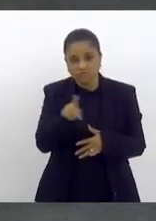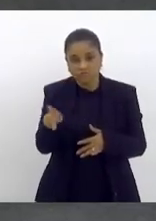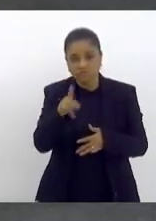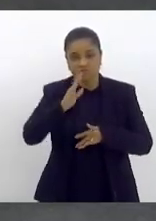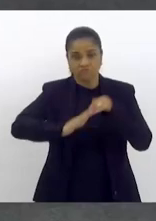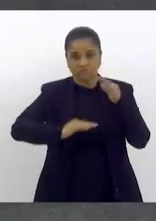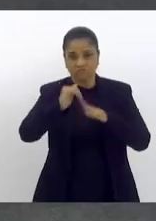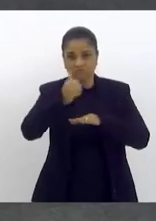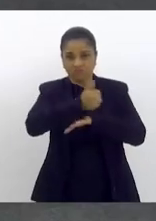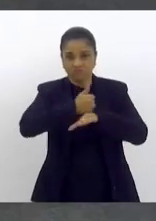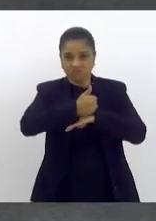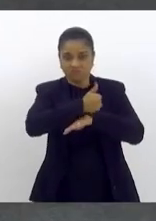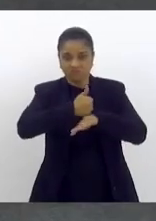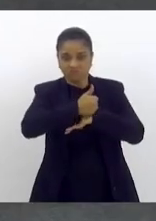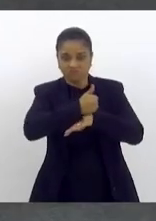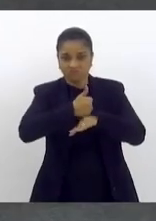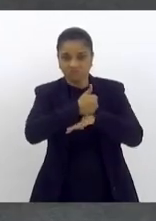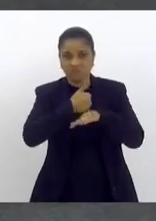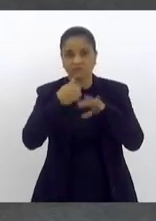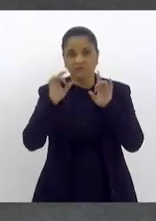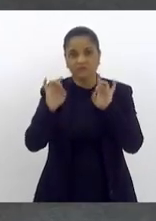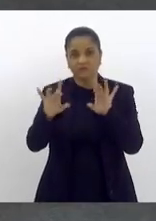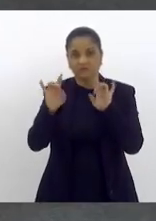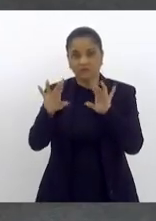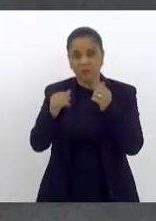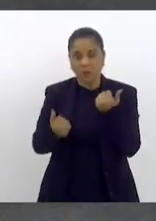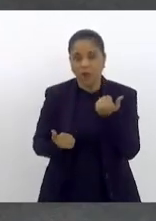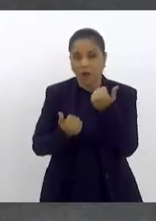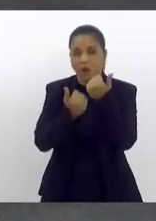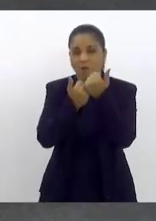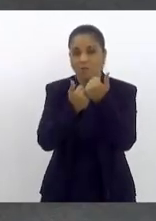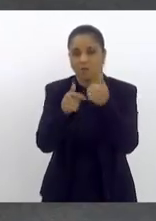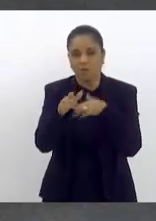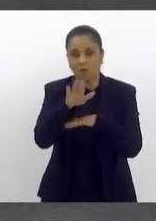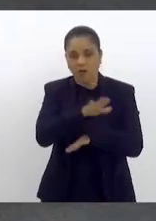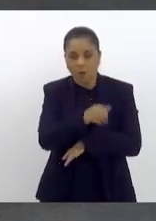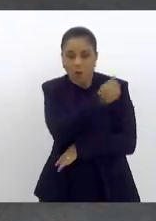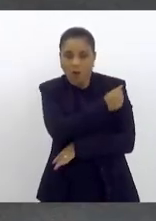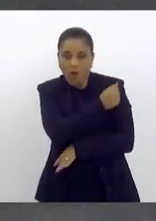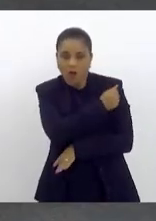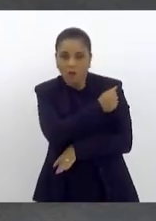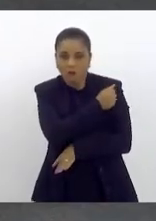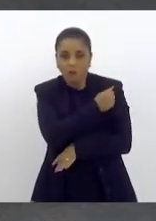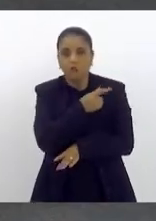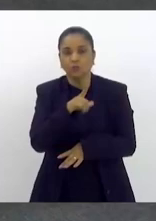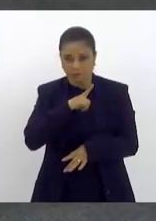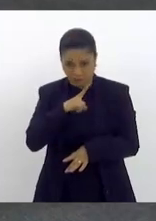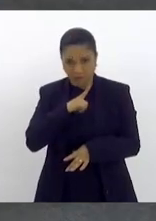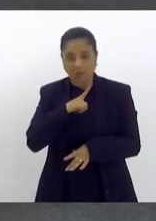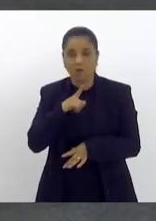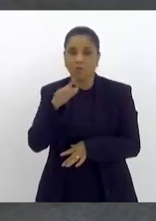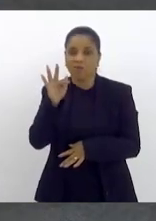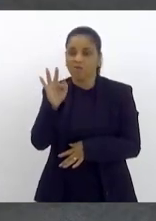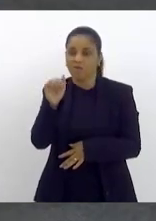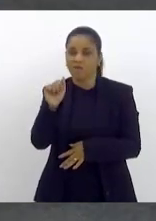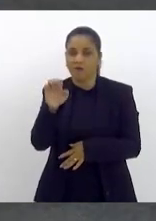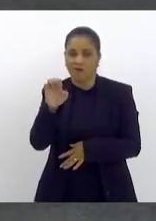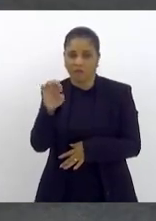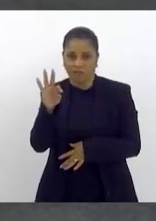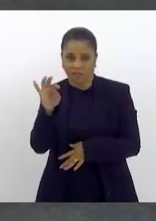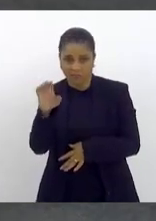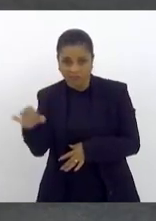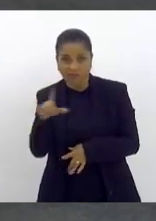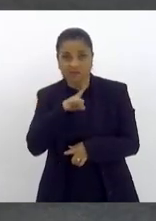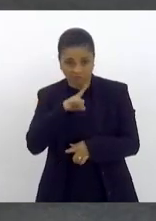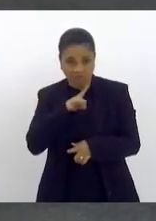especializado a dar o apoio a esses estudantes. E quando existe, como é no caso da FAETEC, não tem o profissional.